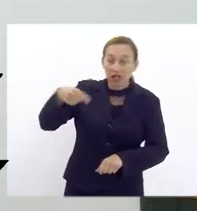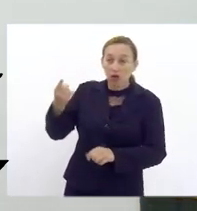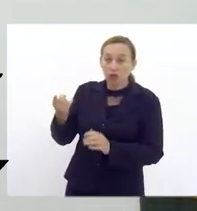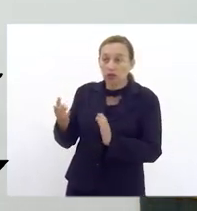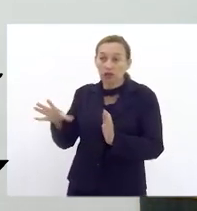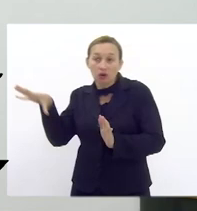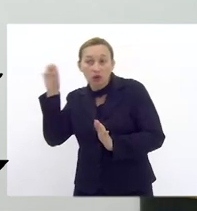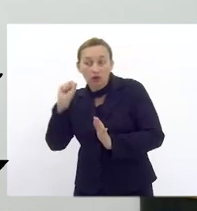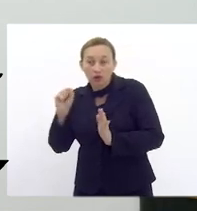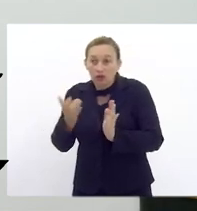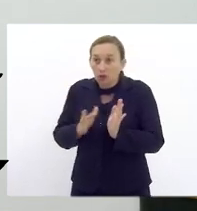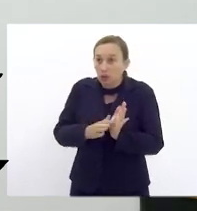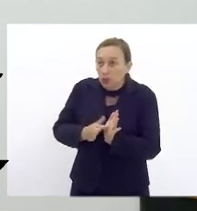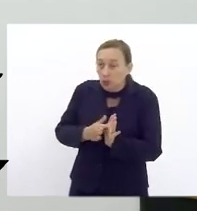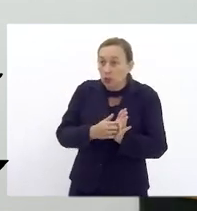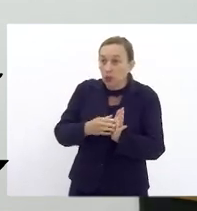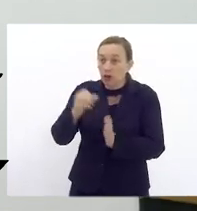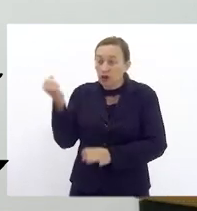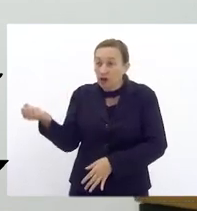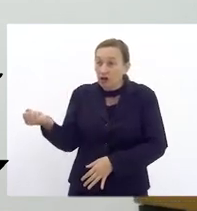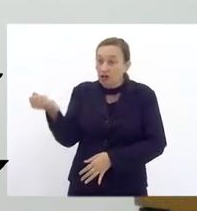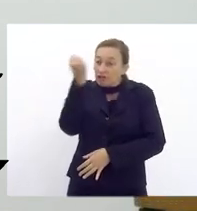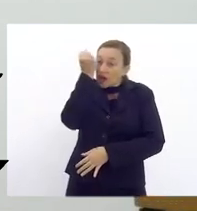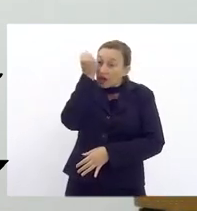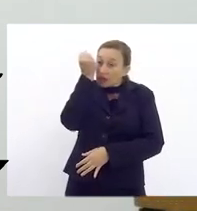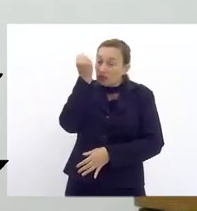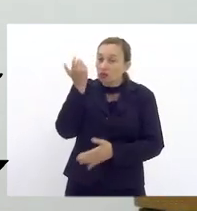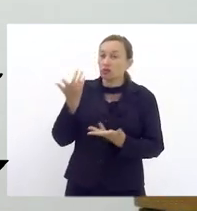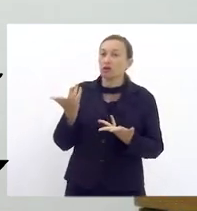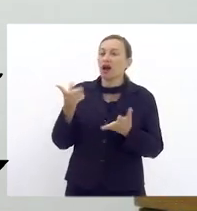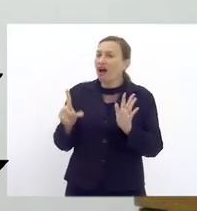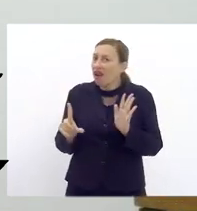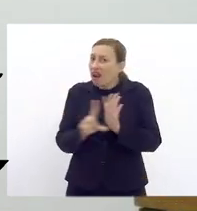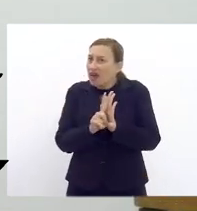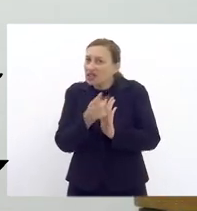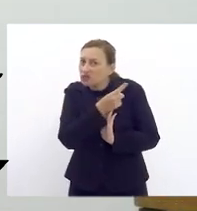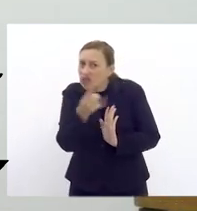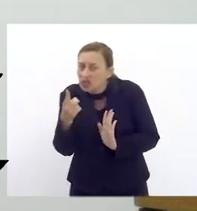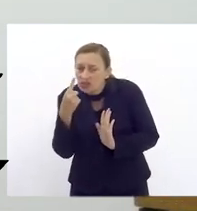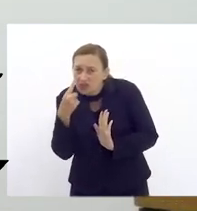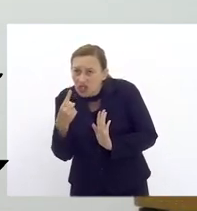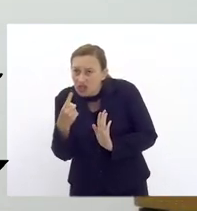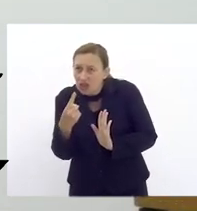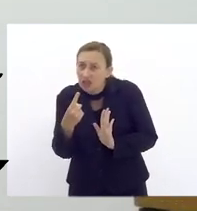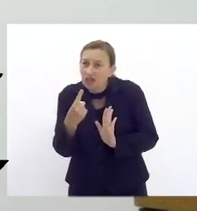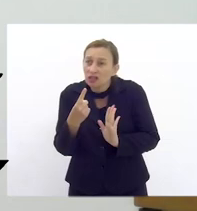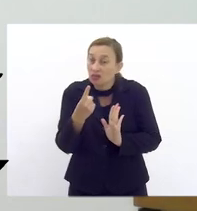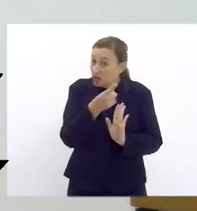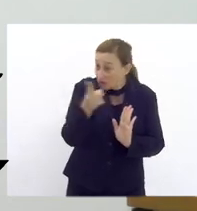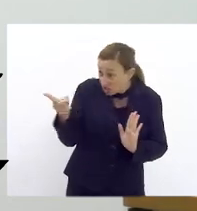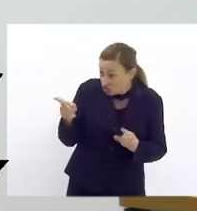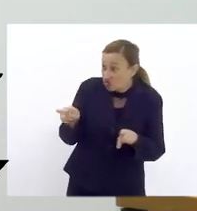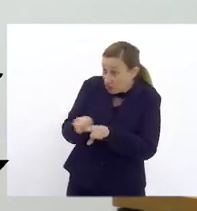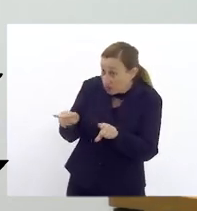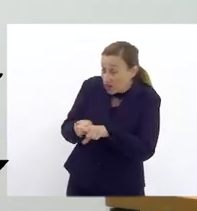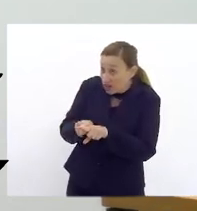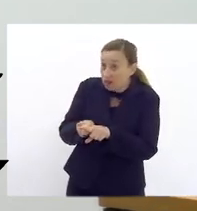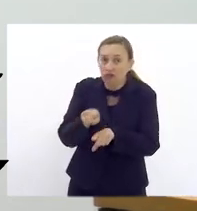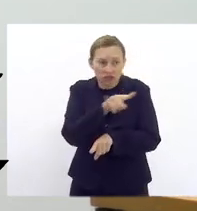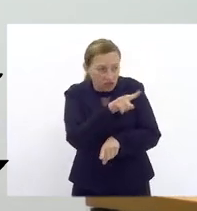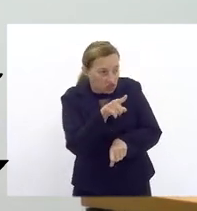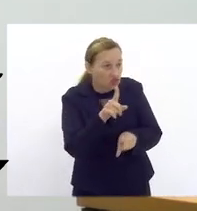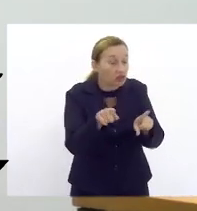olho a lei se vocês aqui se alguém aqui vocês também